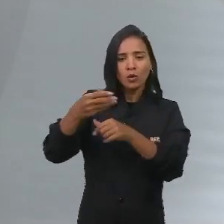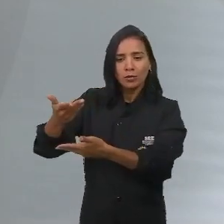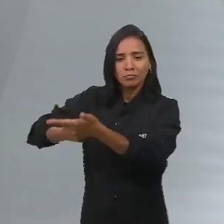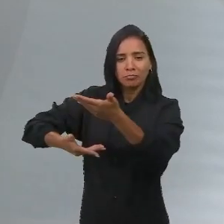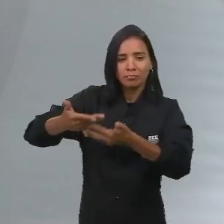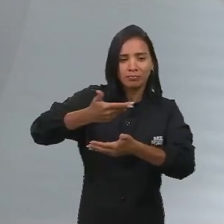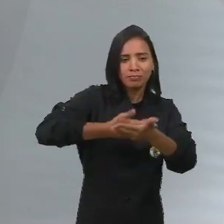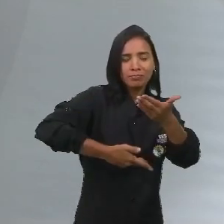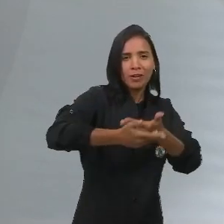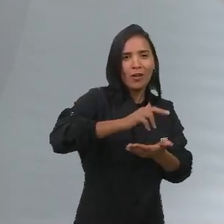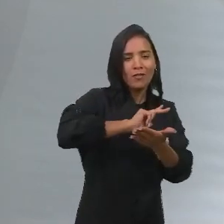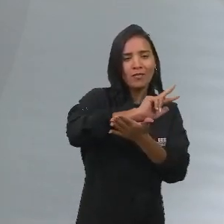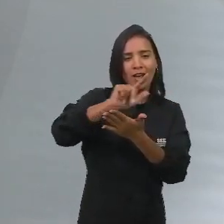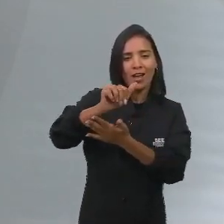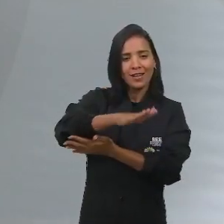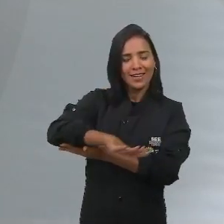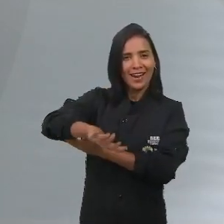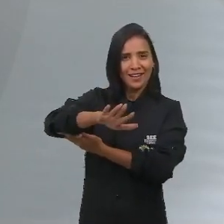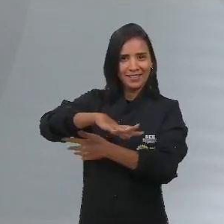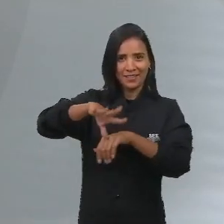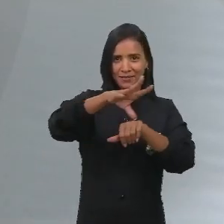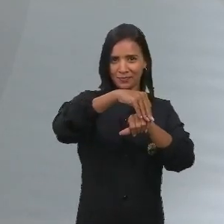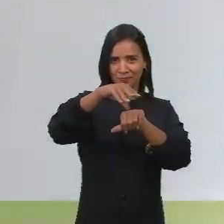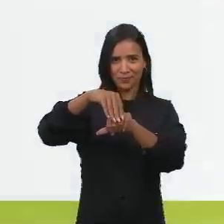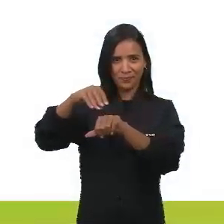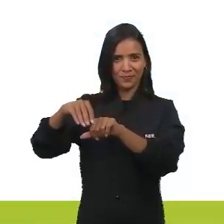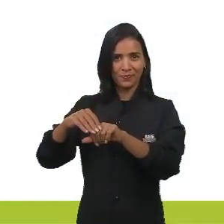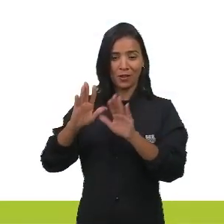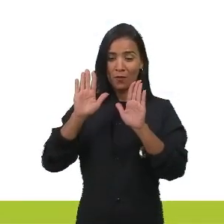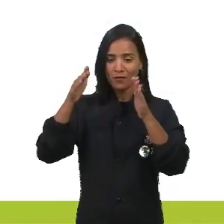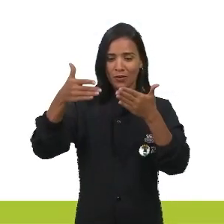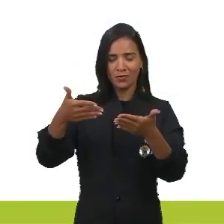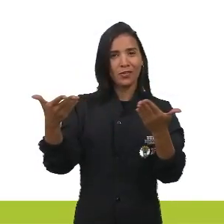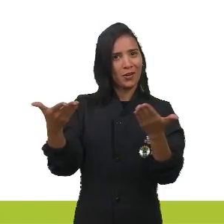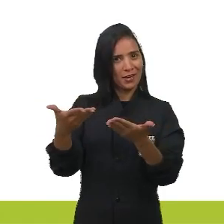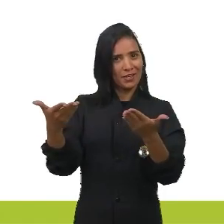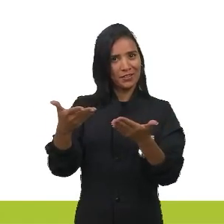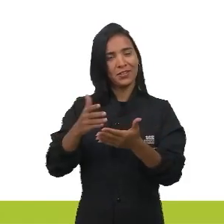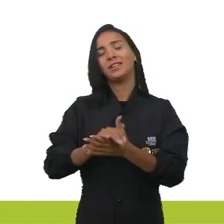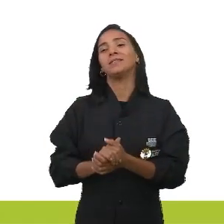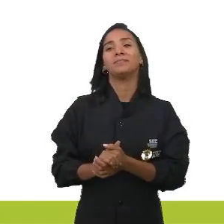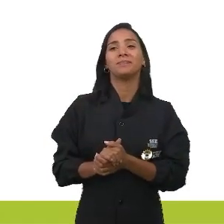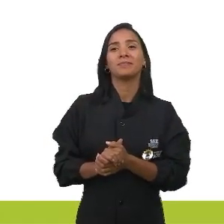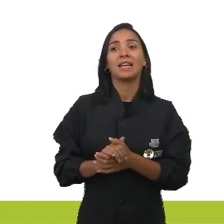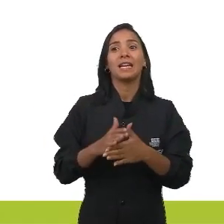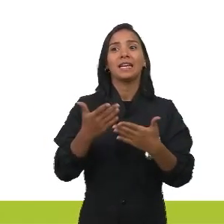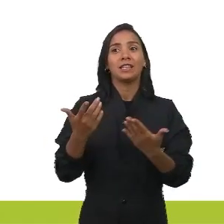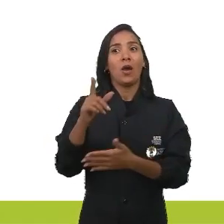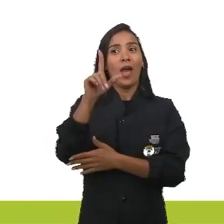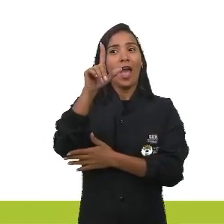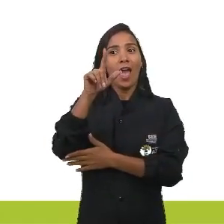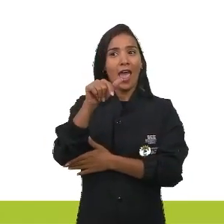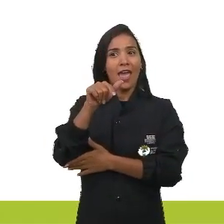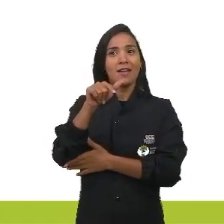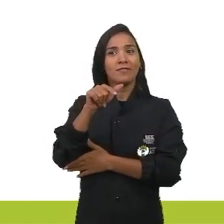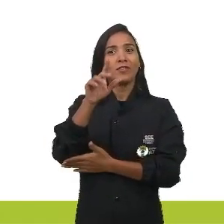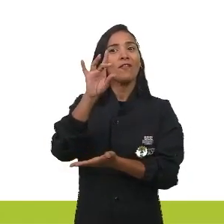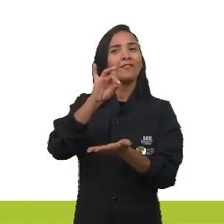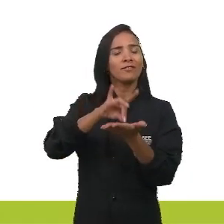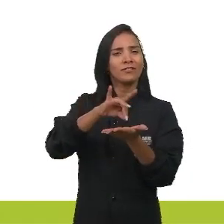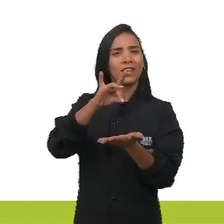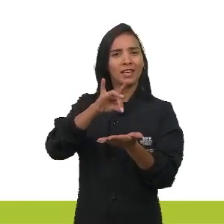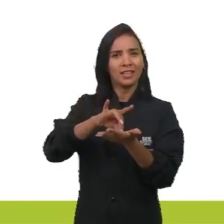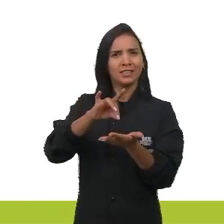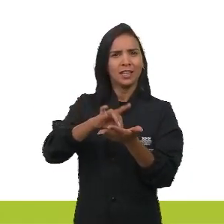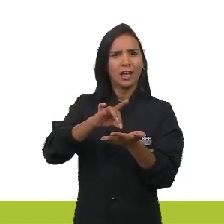essa troca de fato Então é isso que a gente tem que focar até aqui então vamos lá ó intercâmbio de saberes torna-se Evidente o papel dos